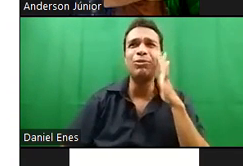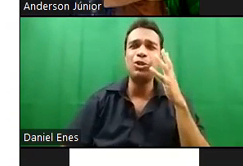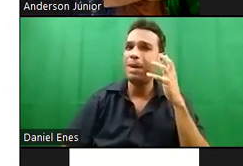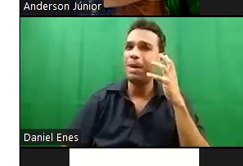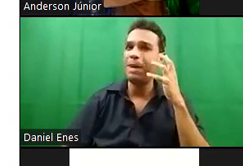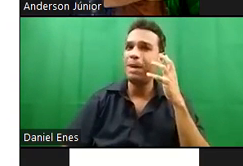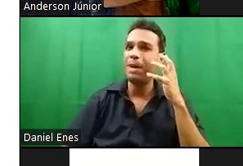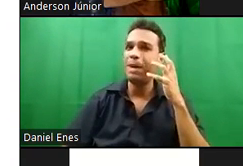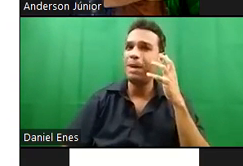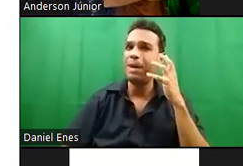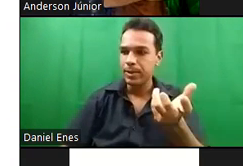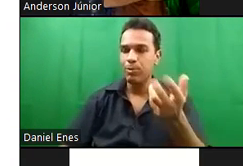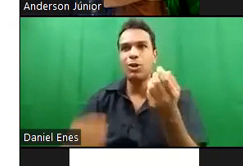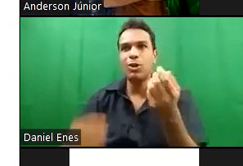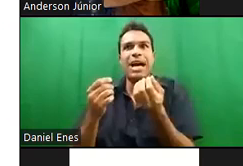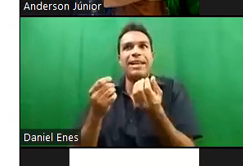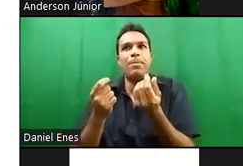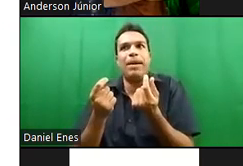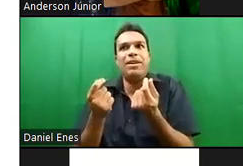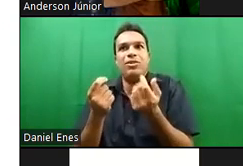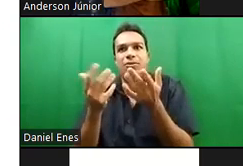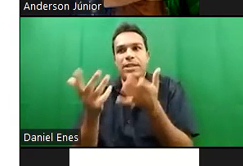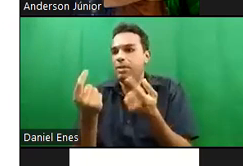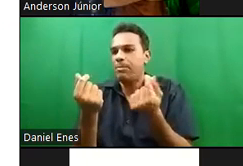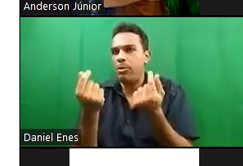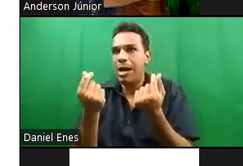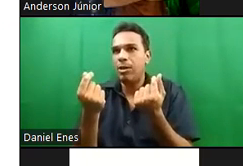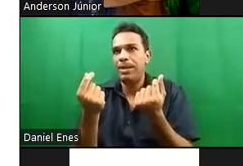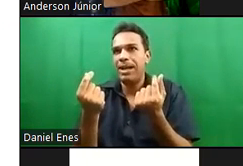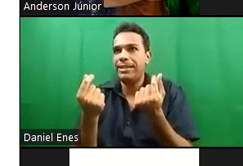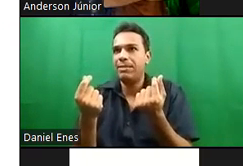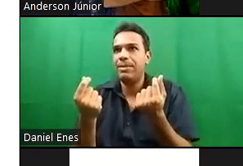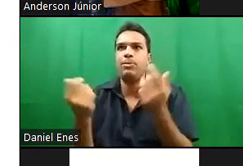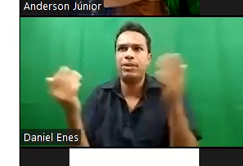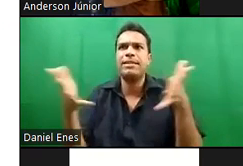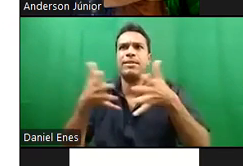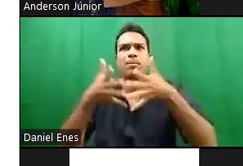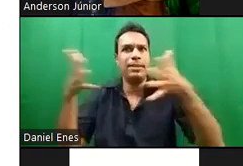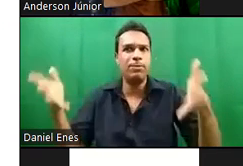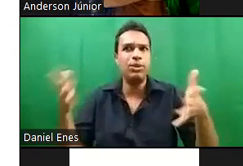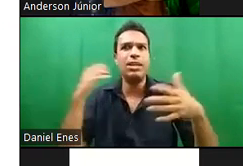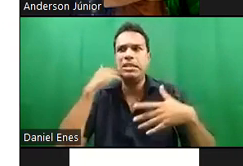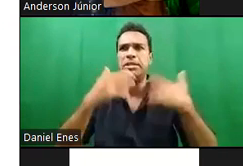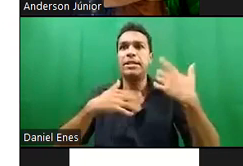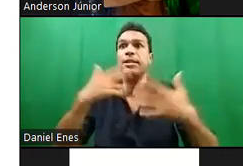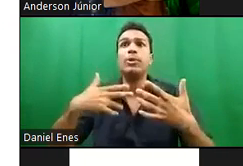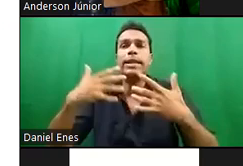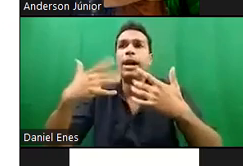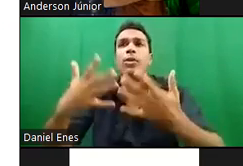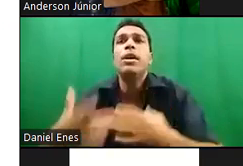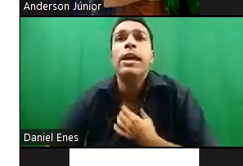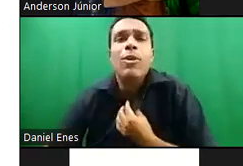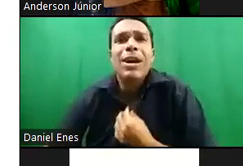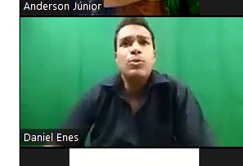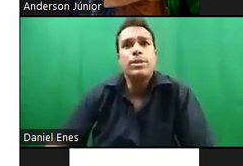tanto vídeo maravilhoso, porque os caras dependem de fazer uma boa aula para receber a remuneração, para ter muita gente inscrita no